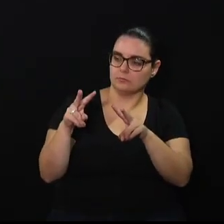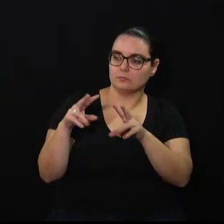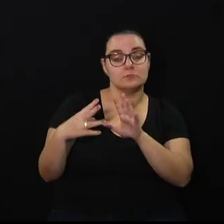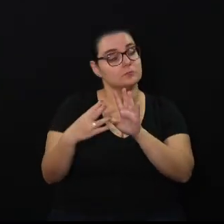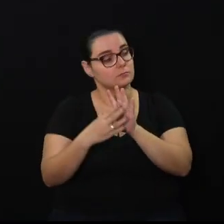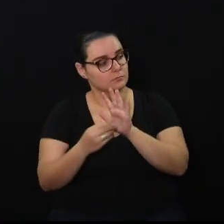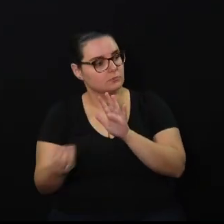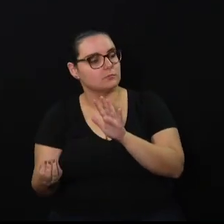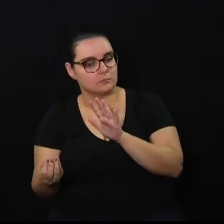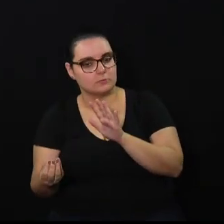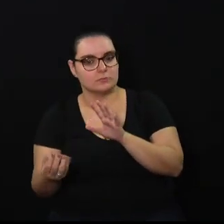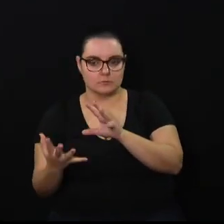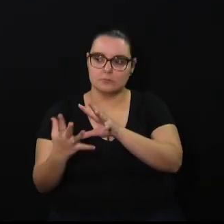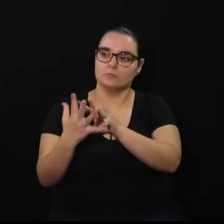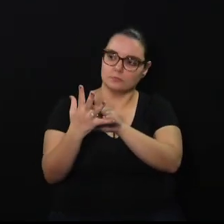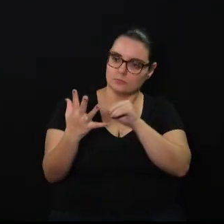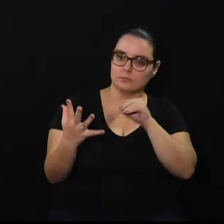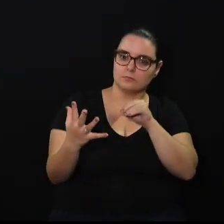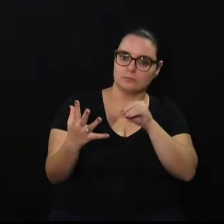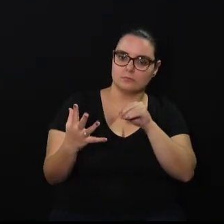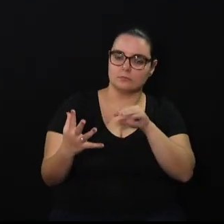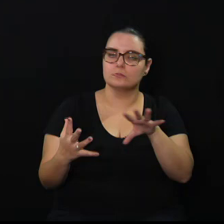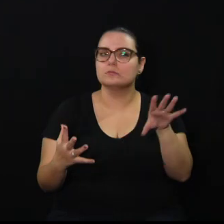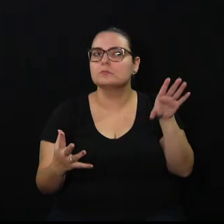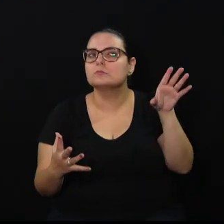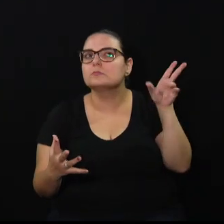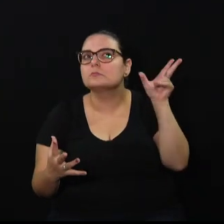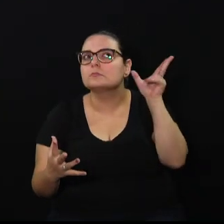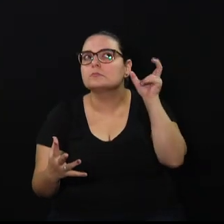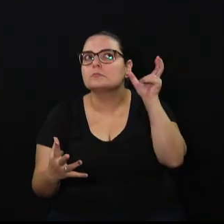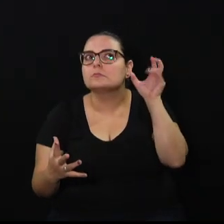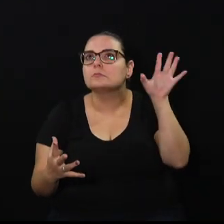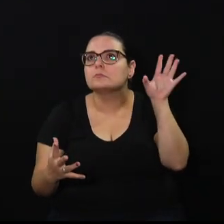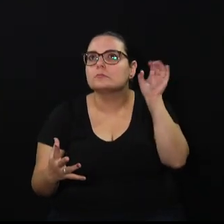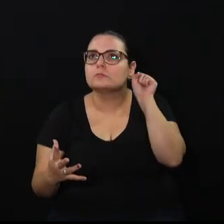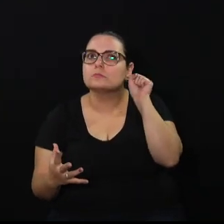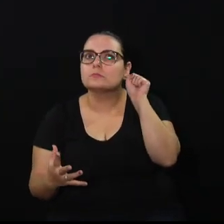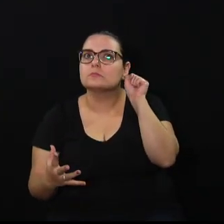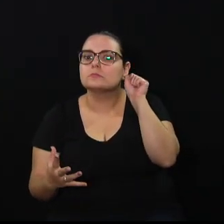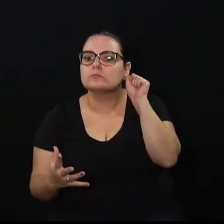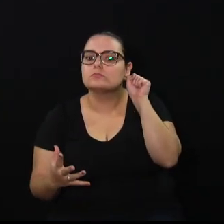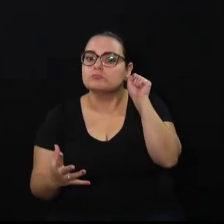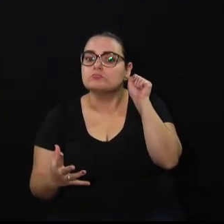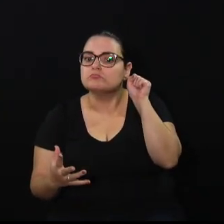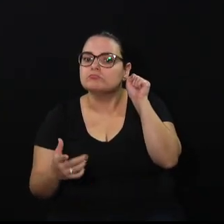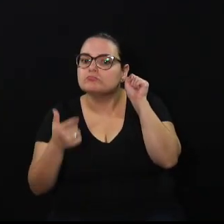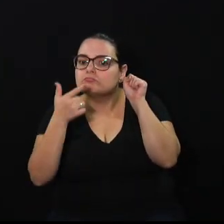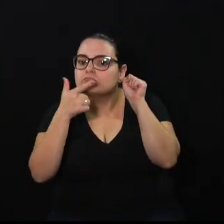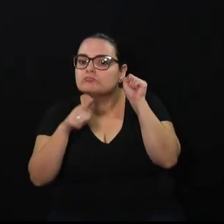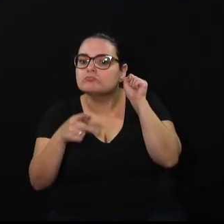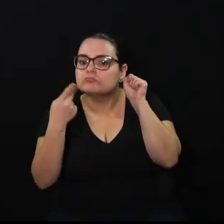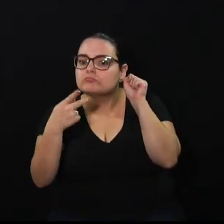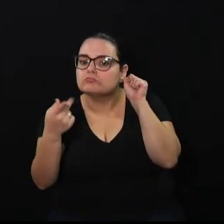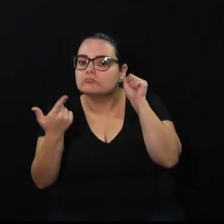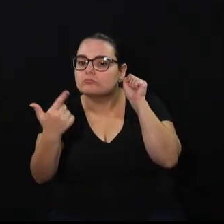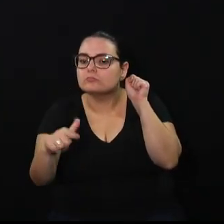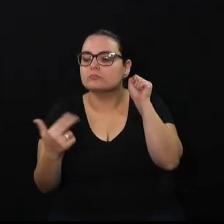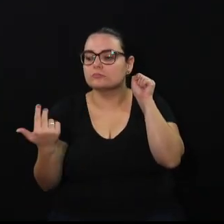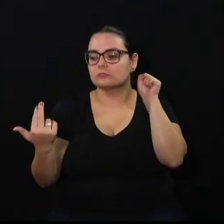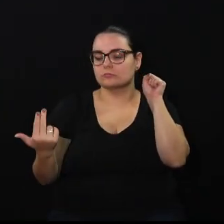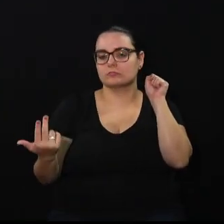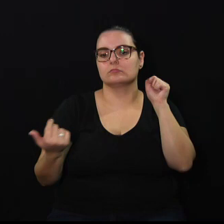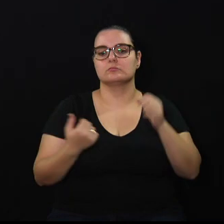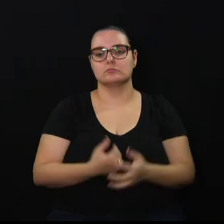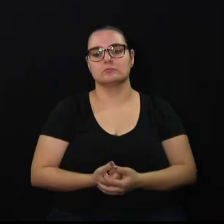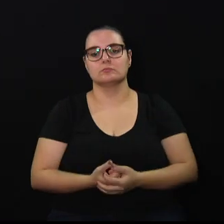então ouvir e dentro da da da possibilidade da faixa etária dela ela repete as nossas